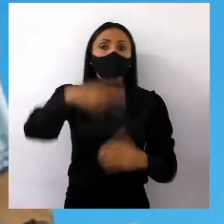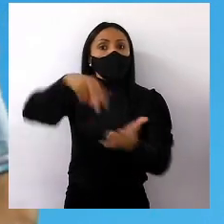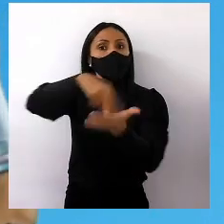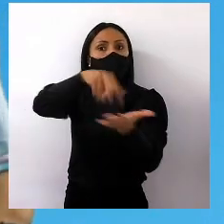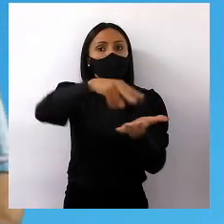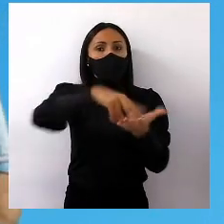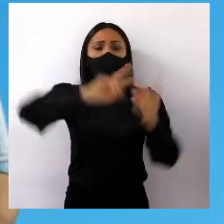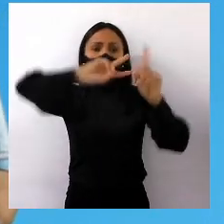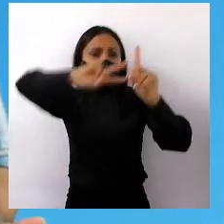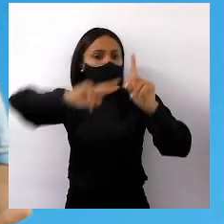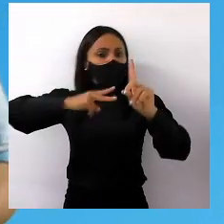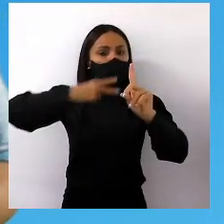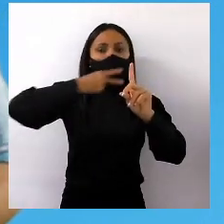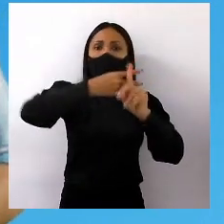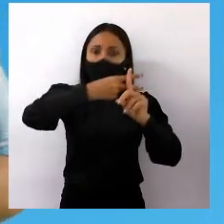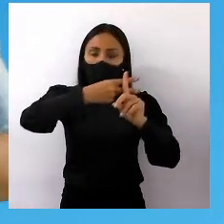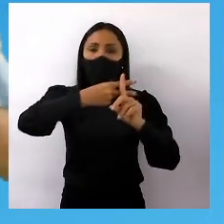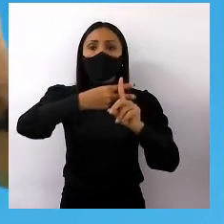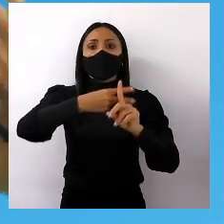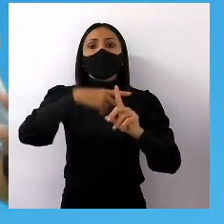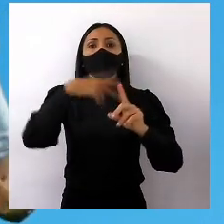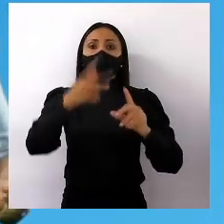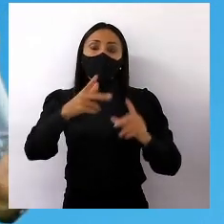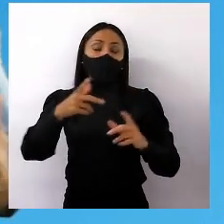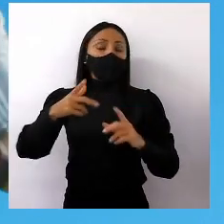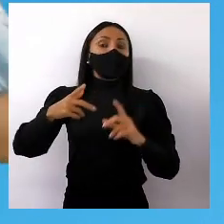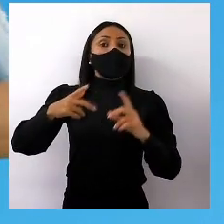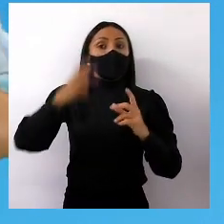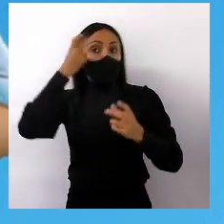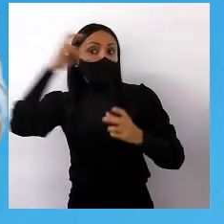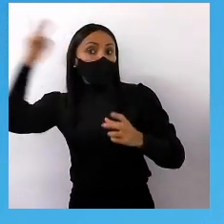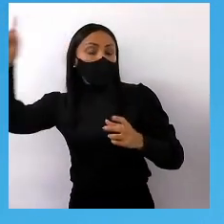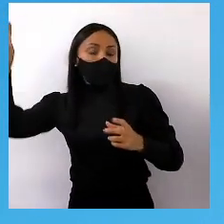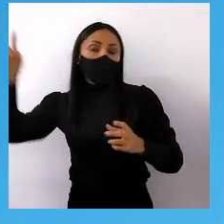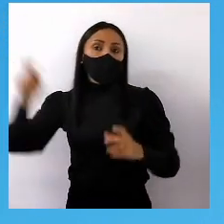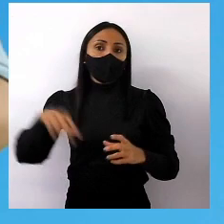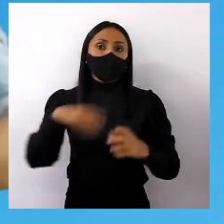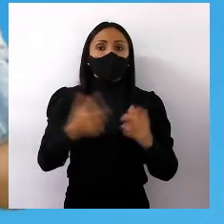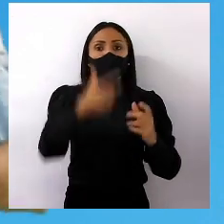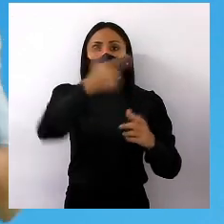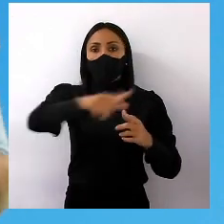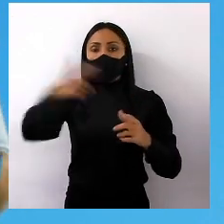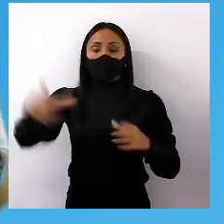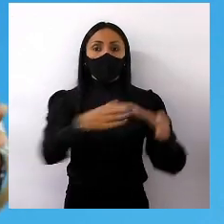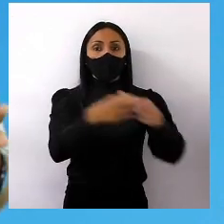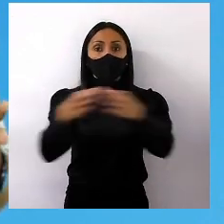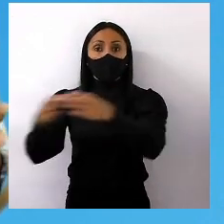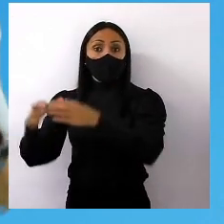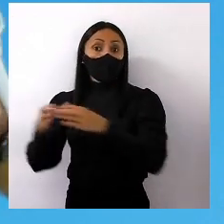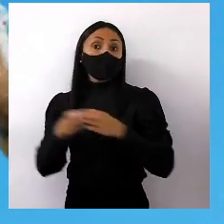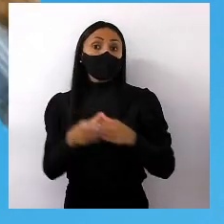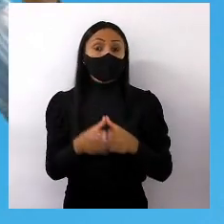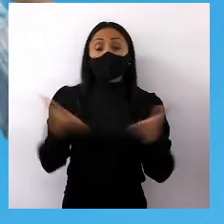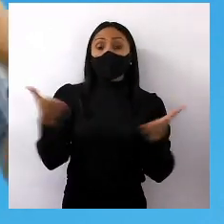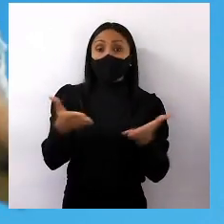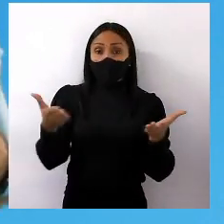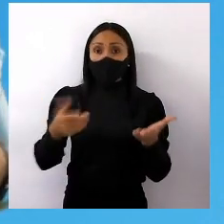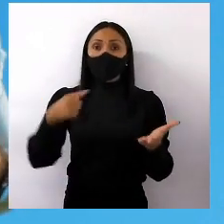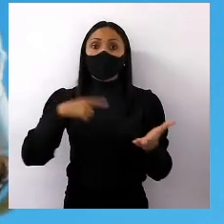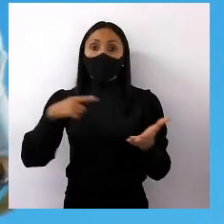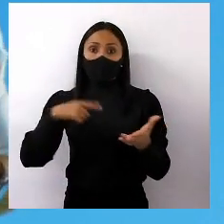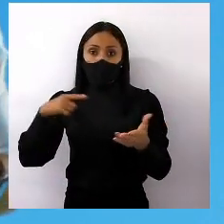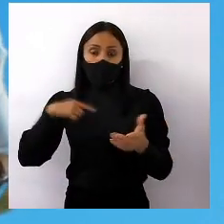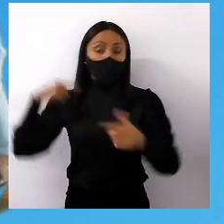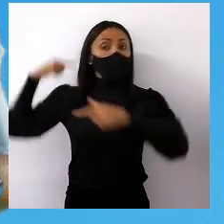multiplicar, né, toda essa produção cultural em outros grupos, e hoje o que nós temos de herança